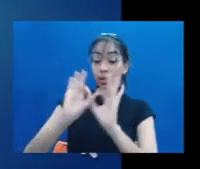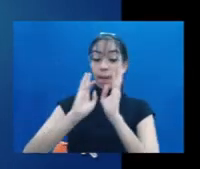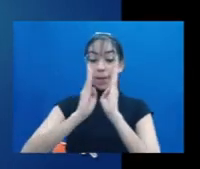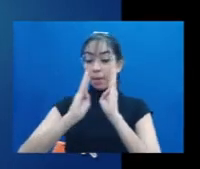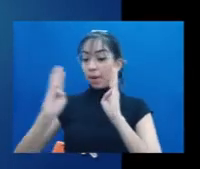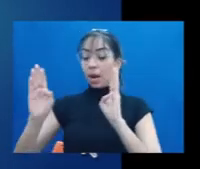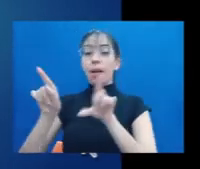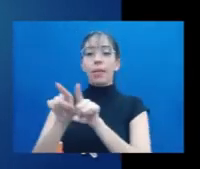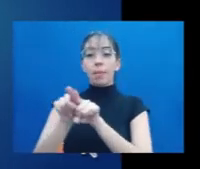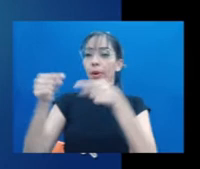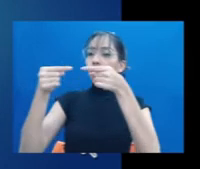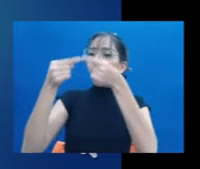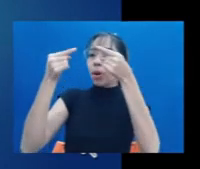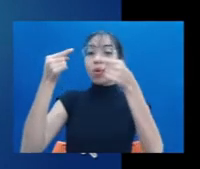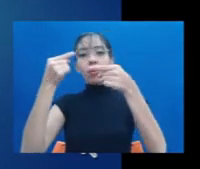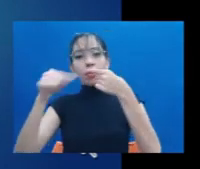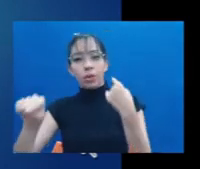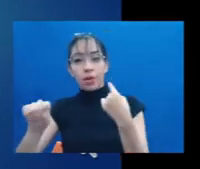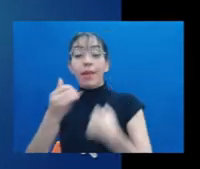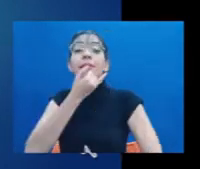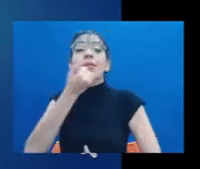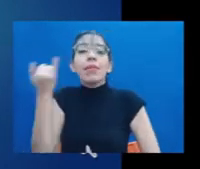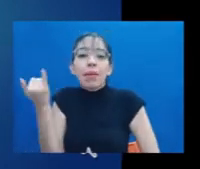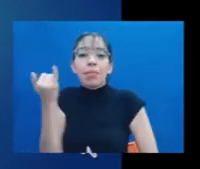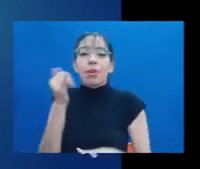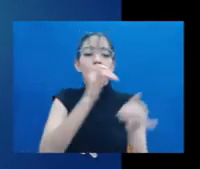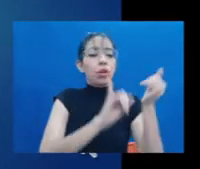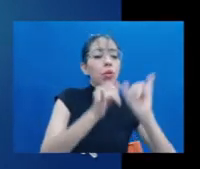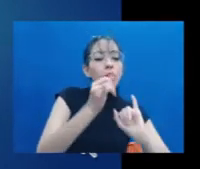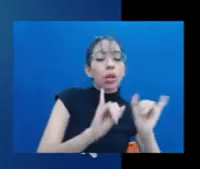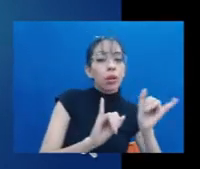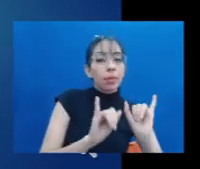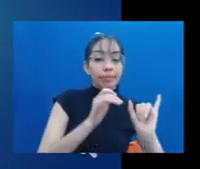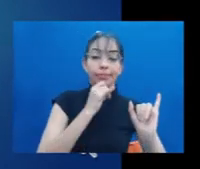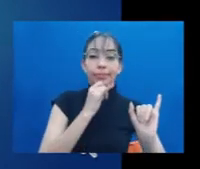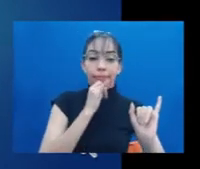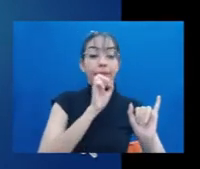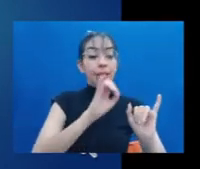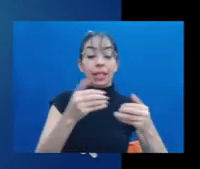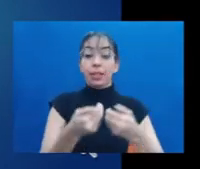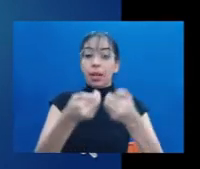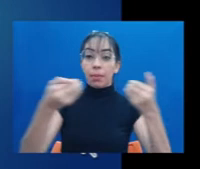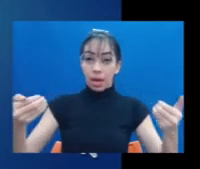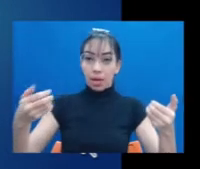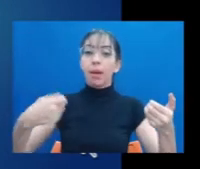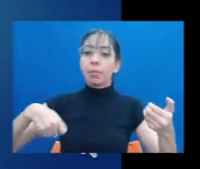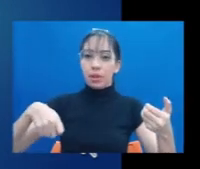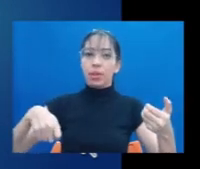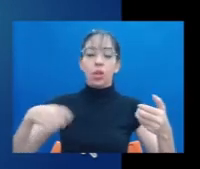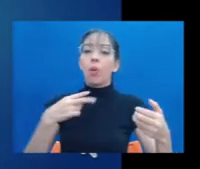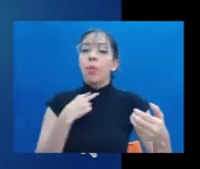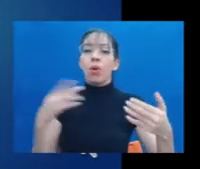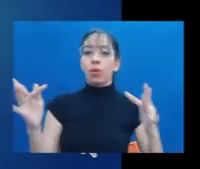eu tenho que levar em conta a compatibilidade ou a incompatibilidade entre produtos que vão ser armazenados. Obviamente, os incompatíveis eles têm que